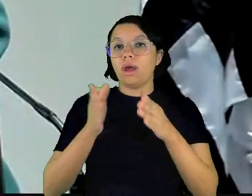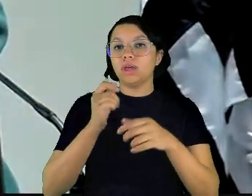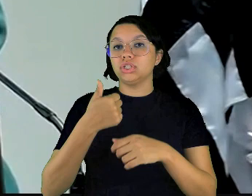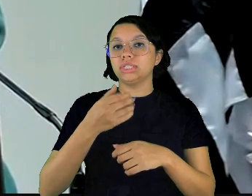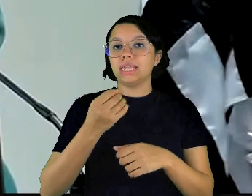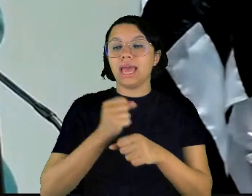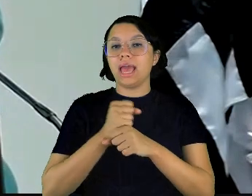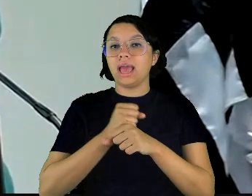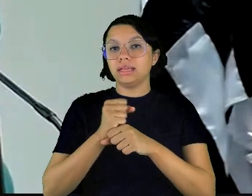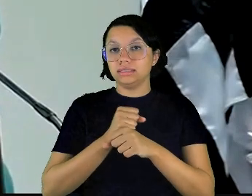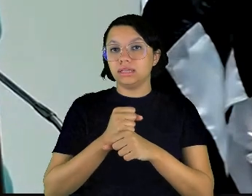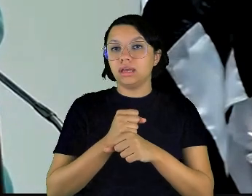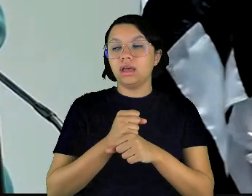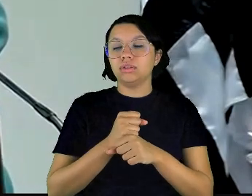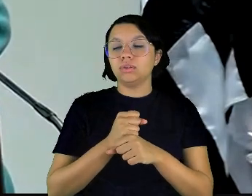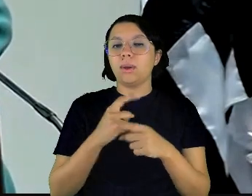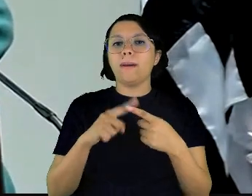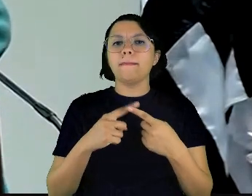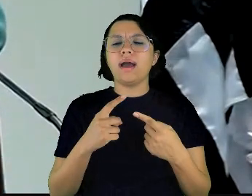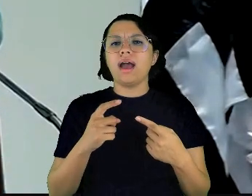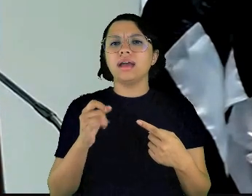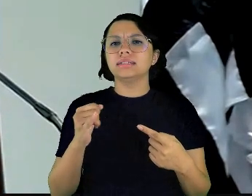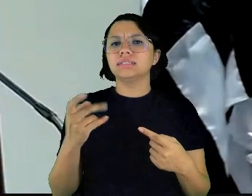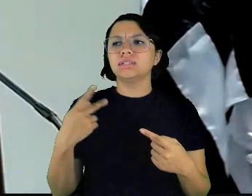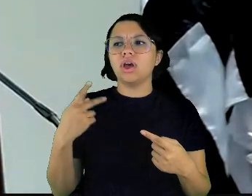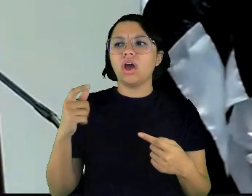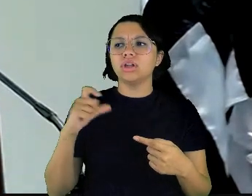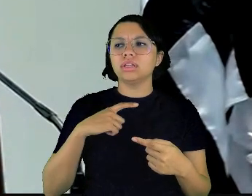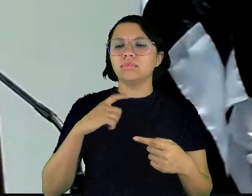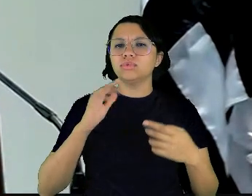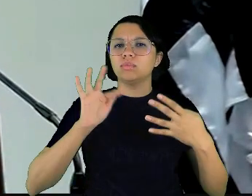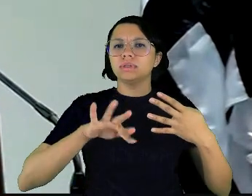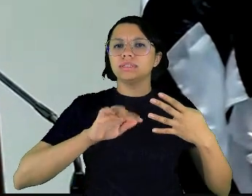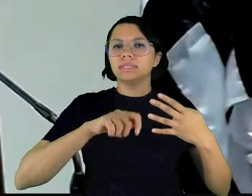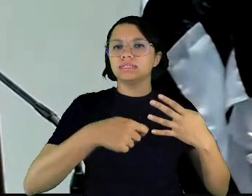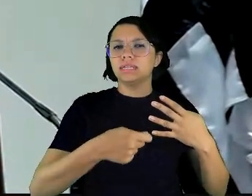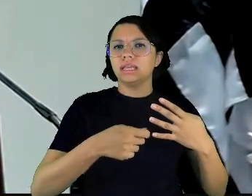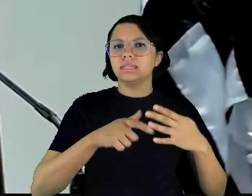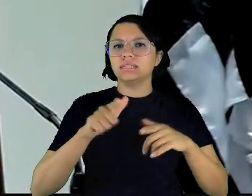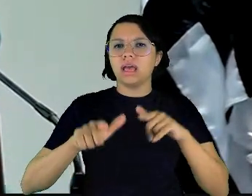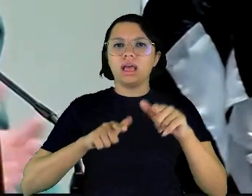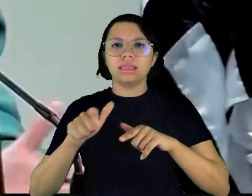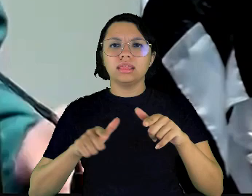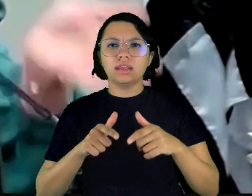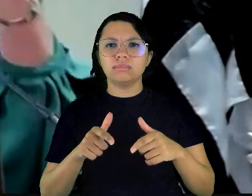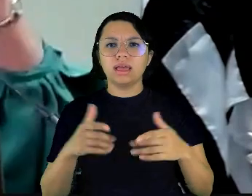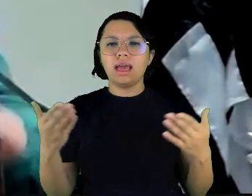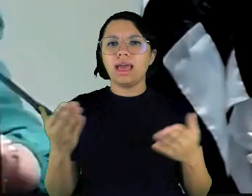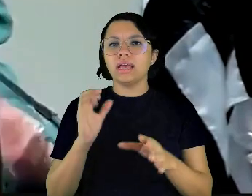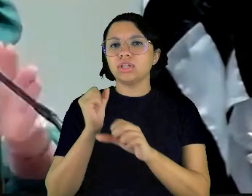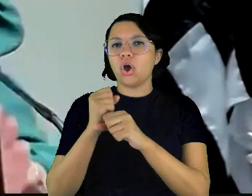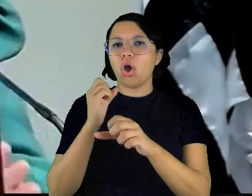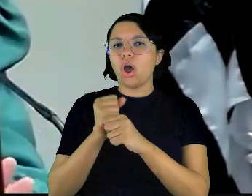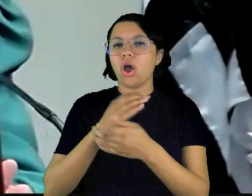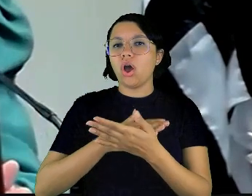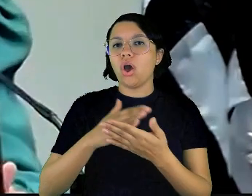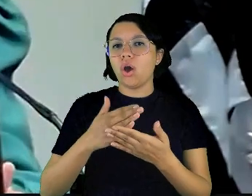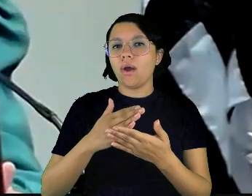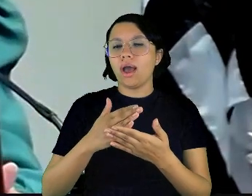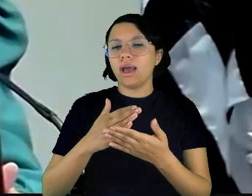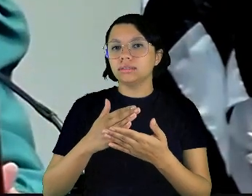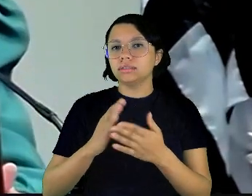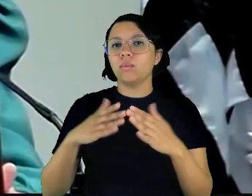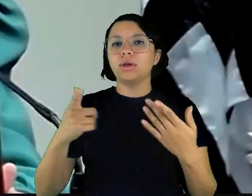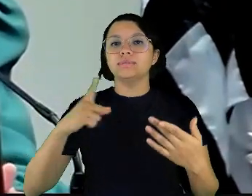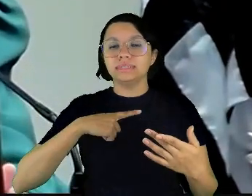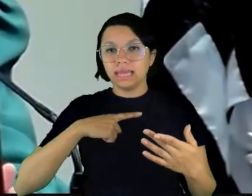que se nós tivermos uma sentença trabalhista, essa contagem vai acontecer a partir do momento da sentença